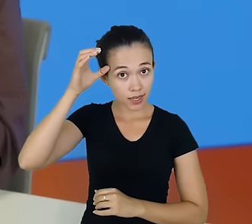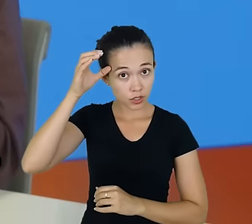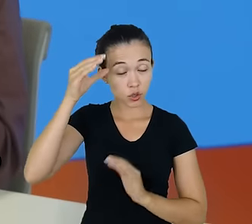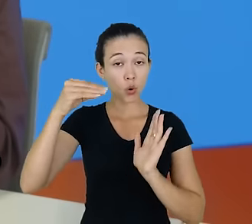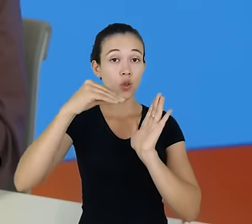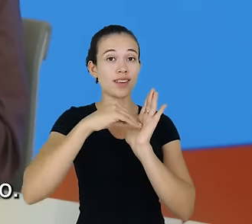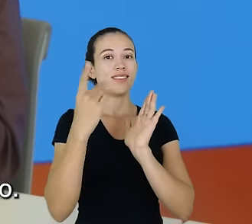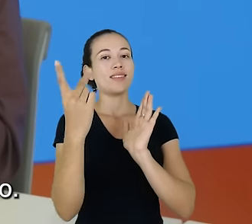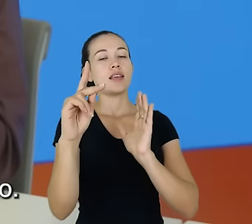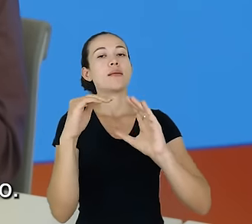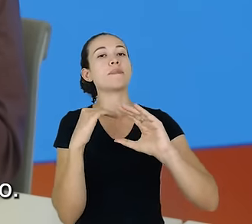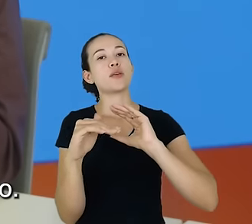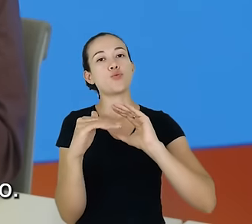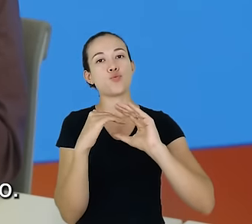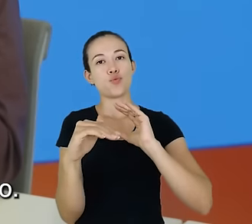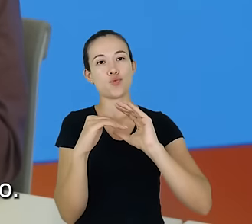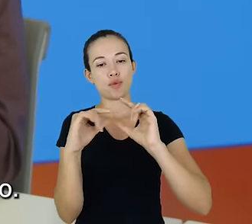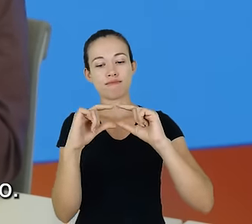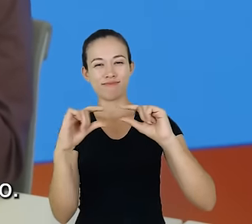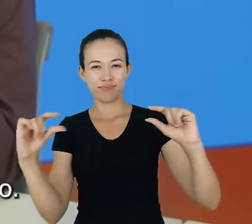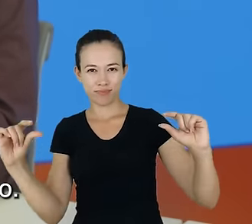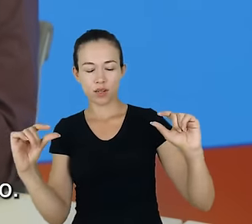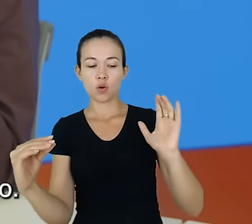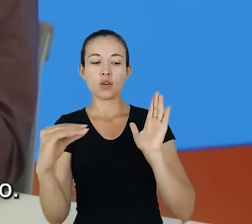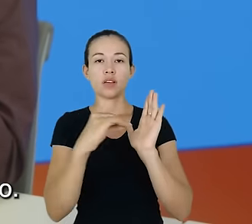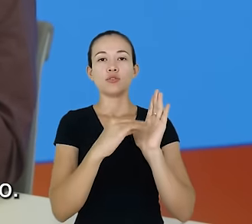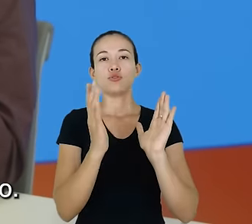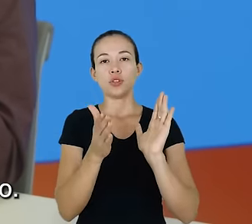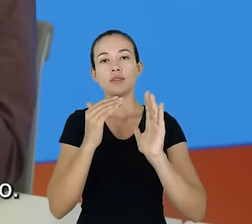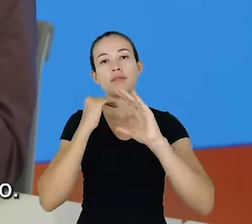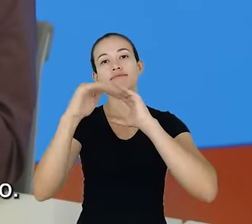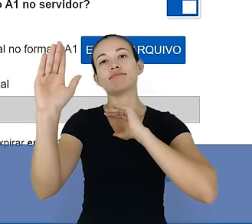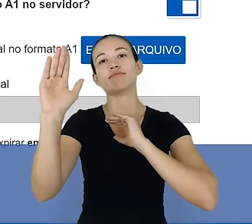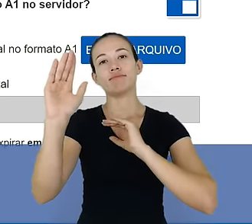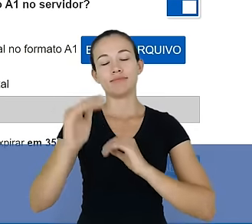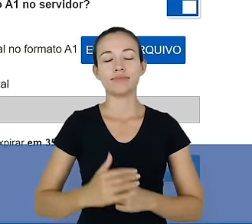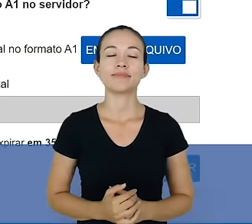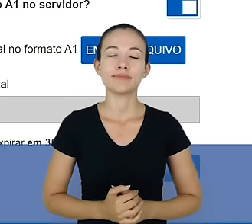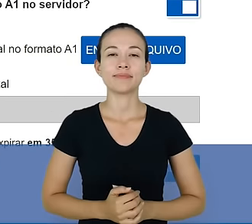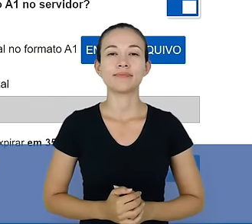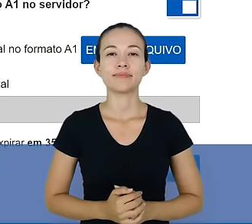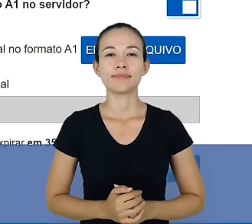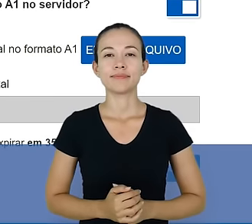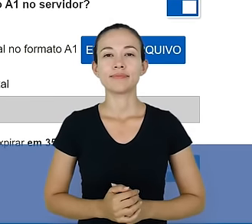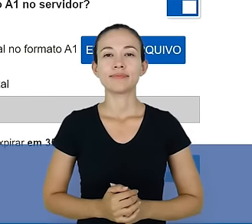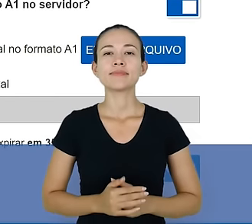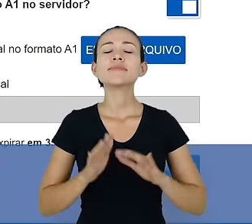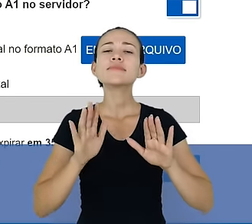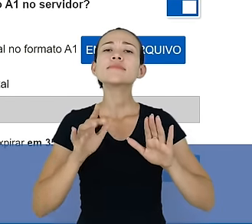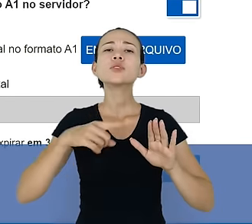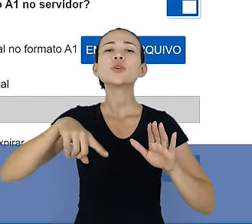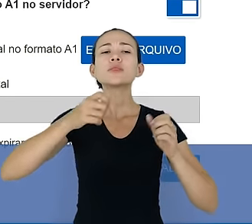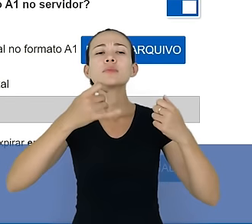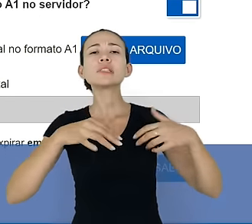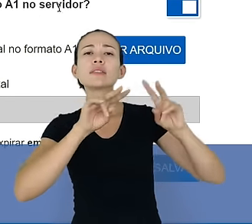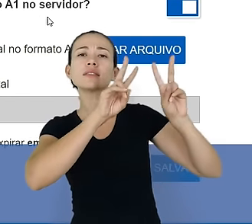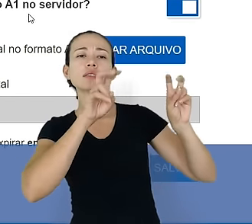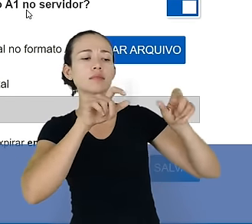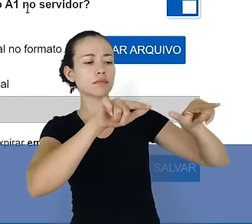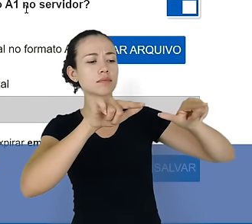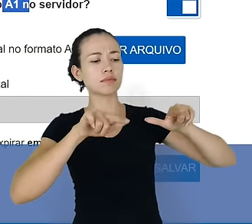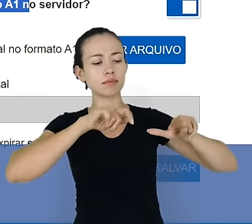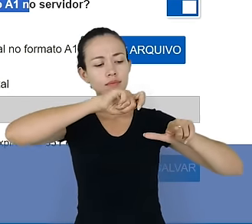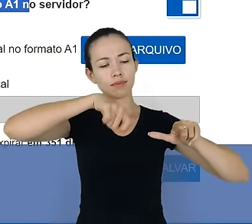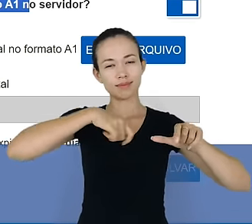e-mail dele tenha identificado o e-mail né para envio eh quando a gente fala de certificado digital né a gente sobe o